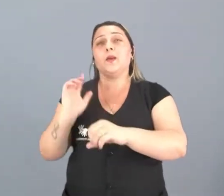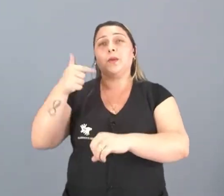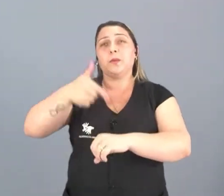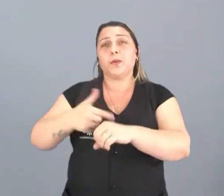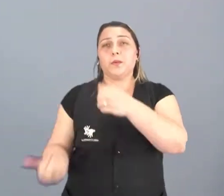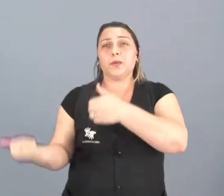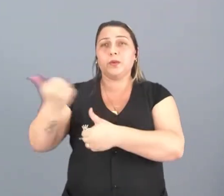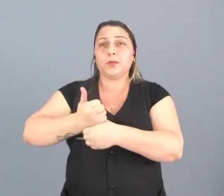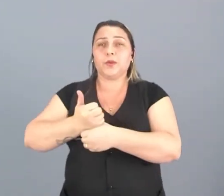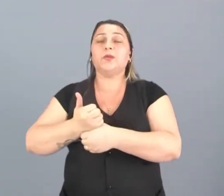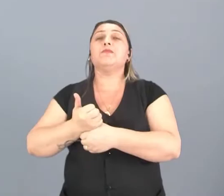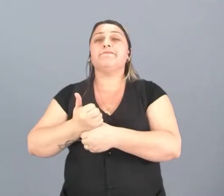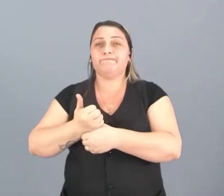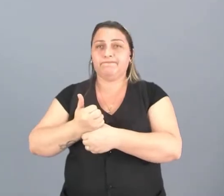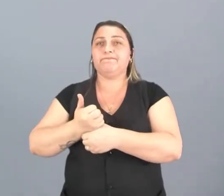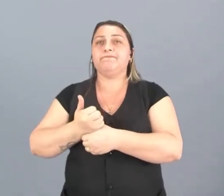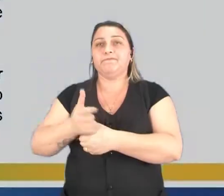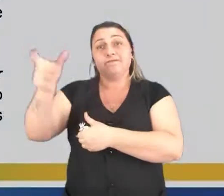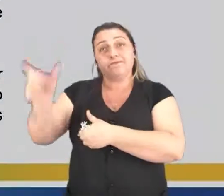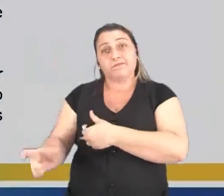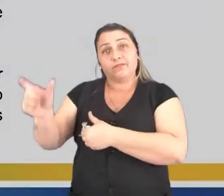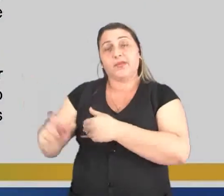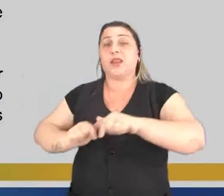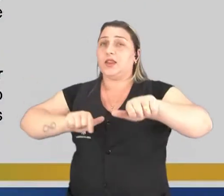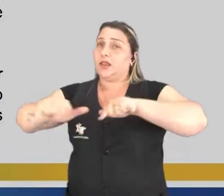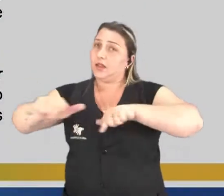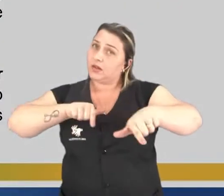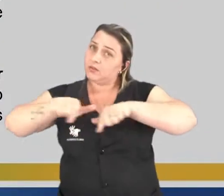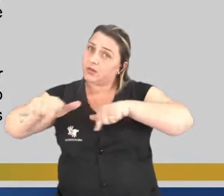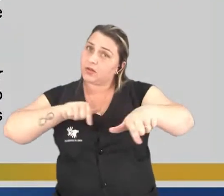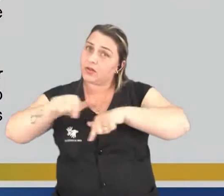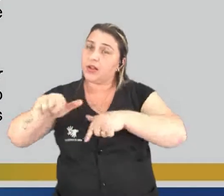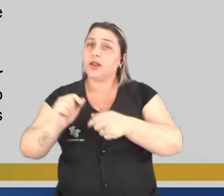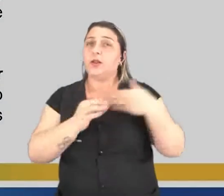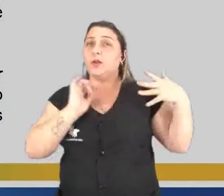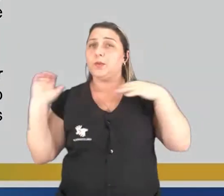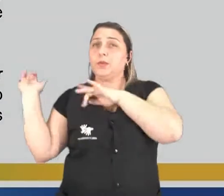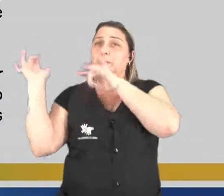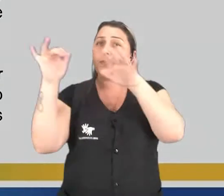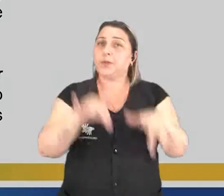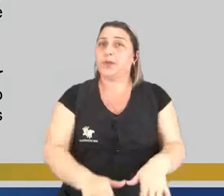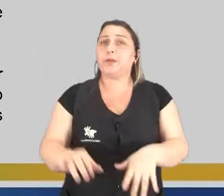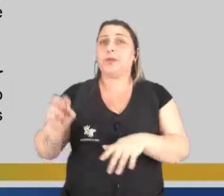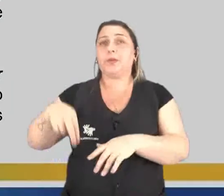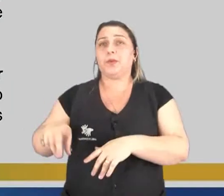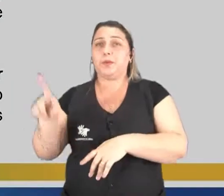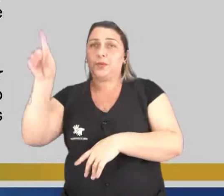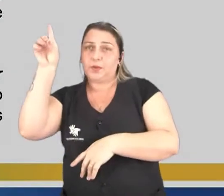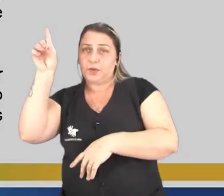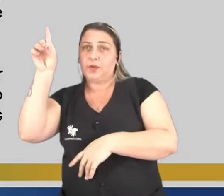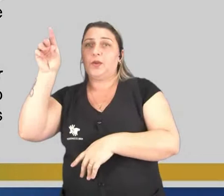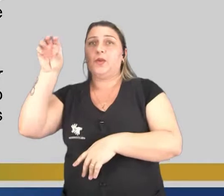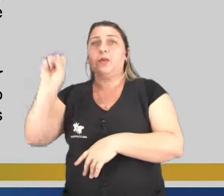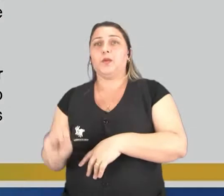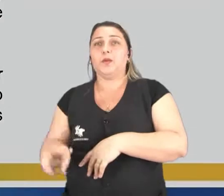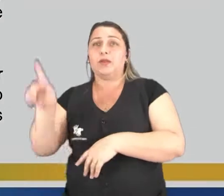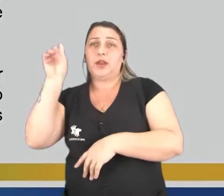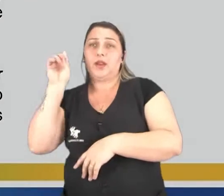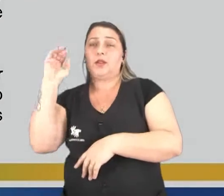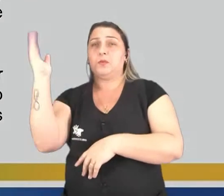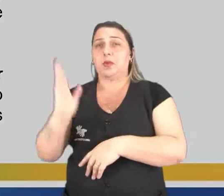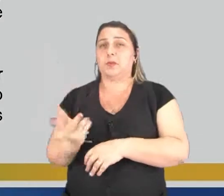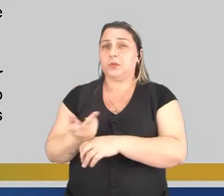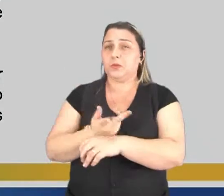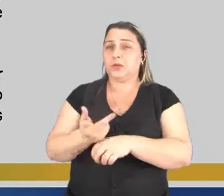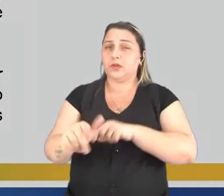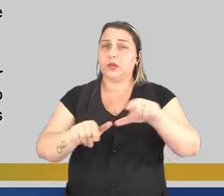substituir. Então, os seringueiros, né, eles eram o quê? Trabalhadores que vinham de regiões como o Nordeste, né, o Sudeste do Brasil, em